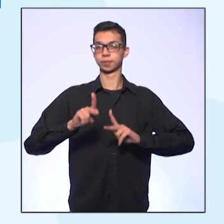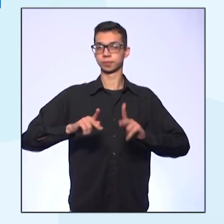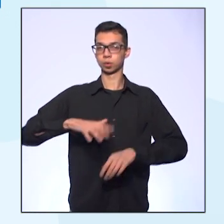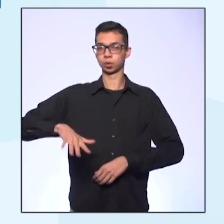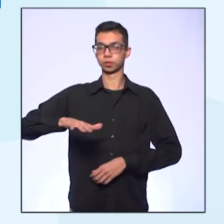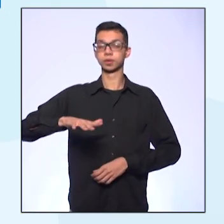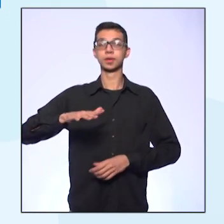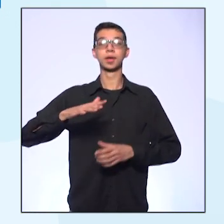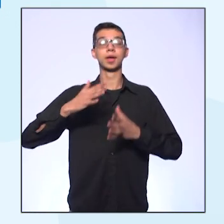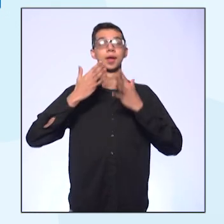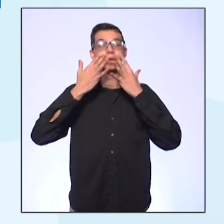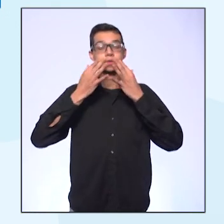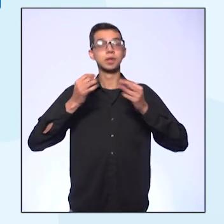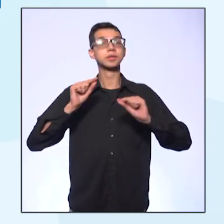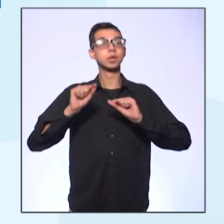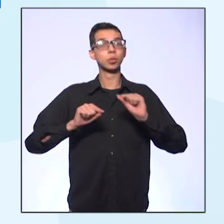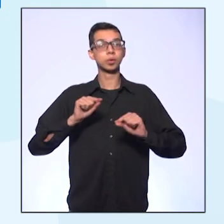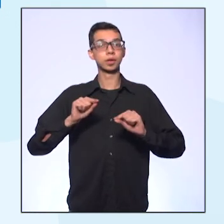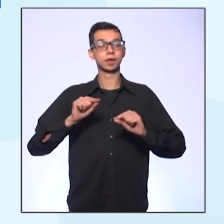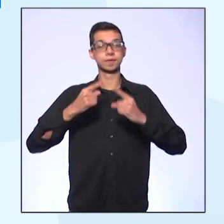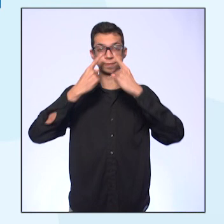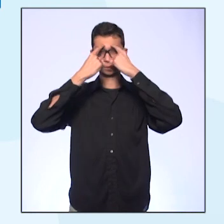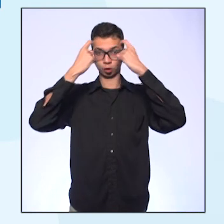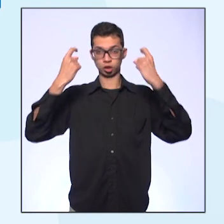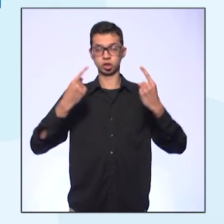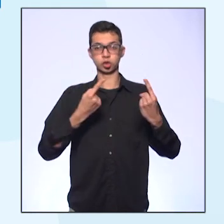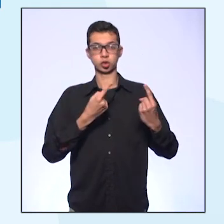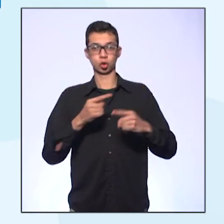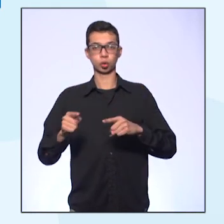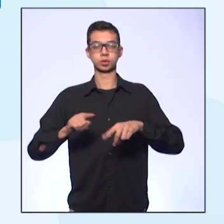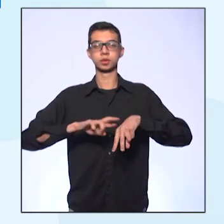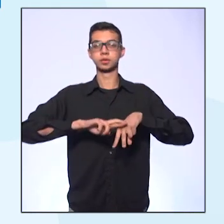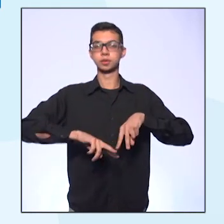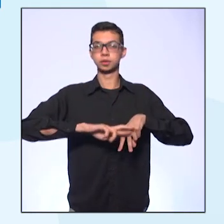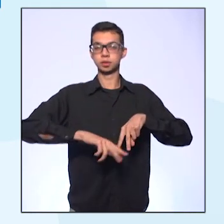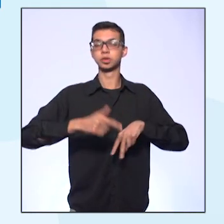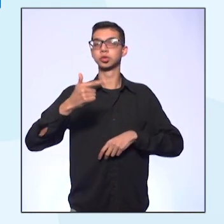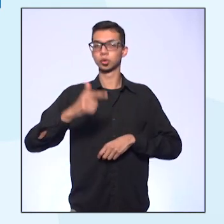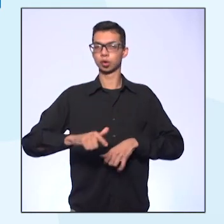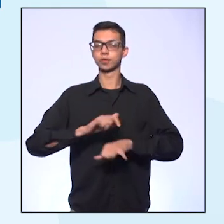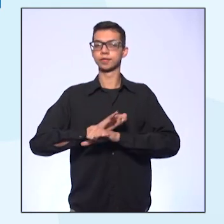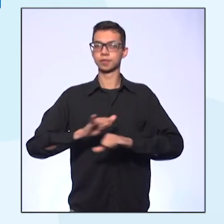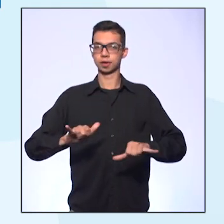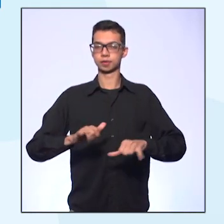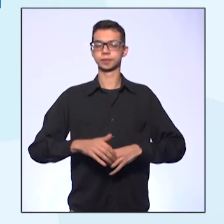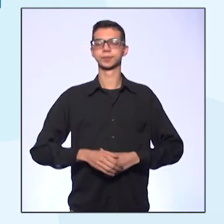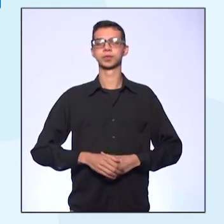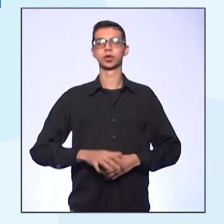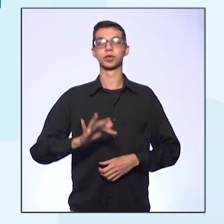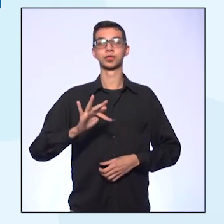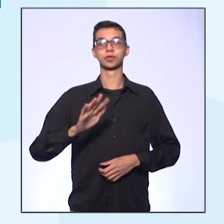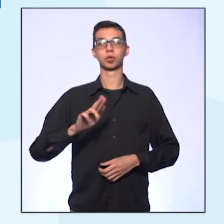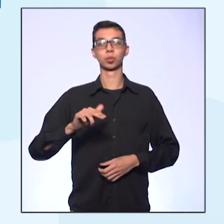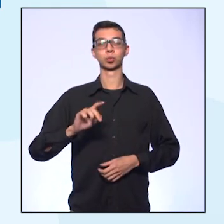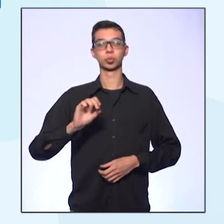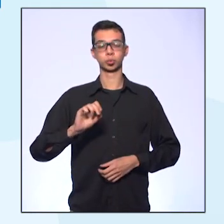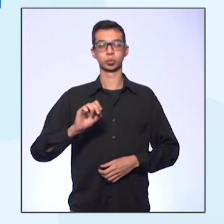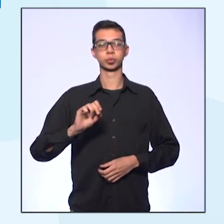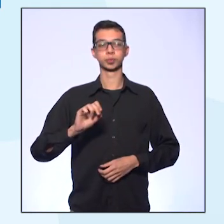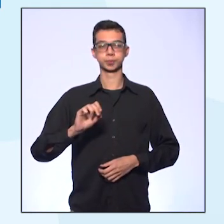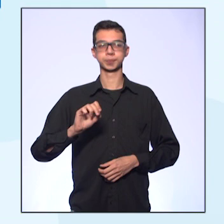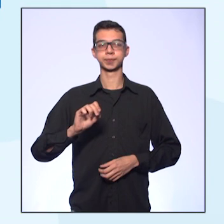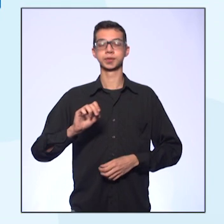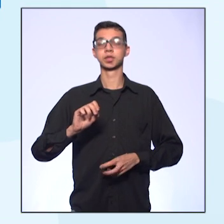gênero no mundo. Repito, Fundo de População da ONU alerta para risco de retrocesso